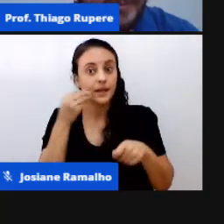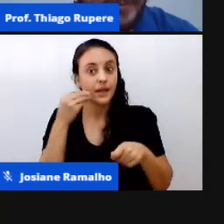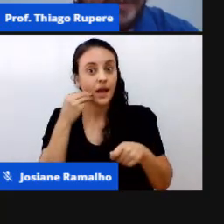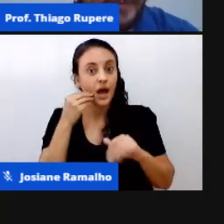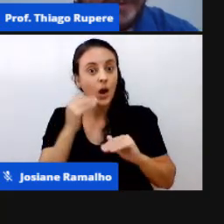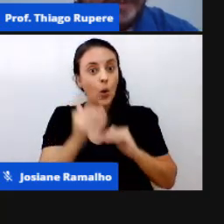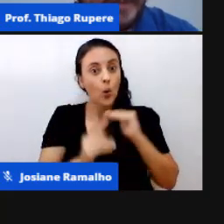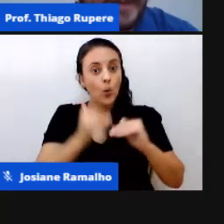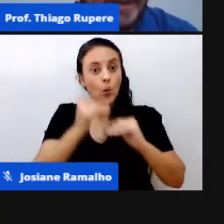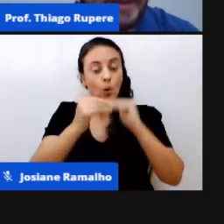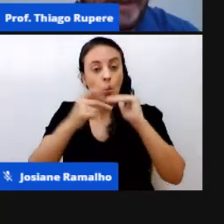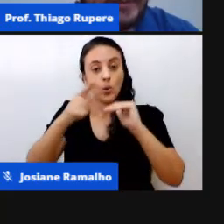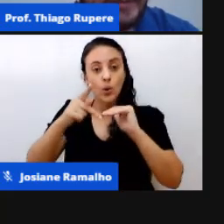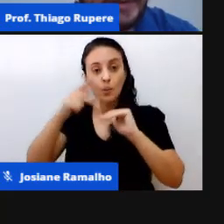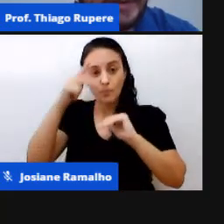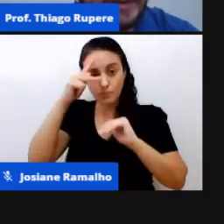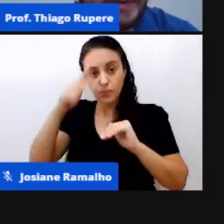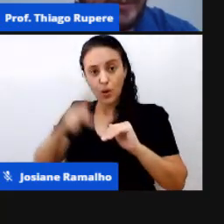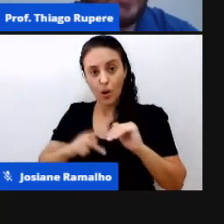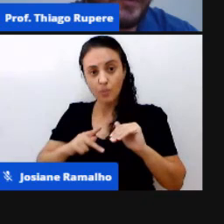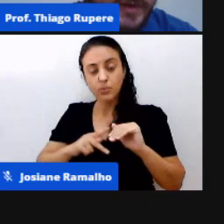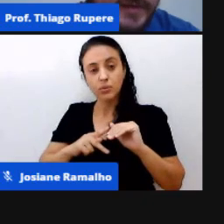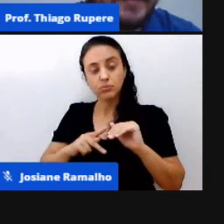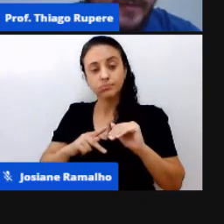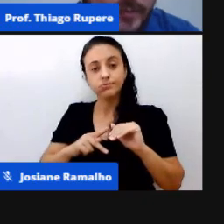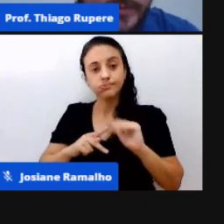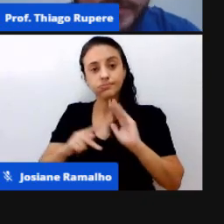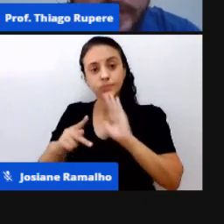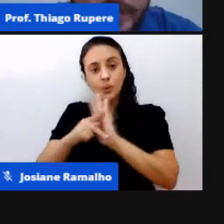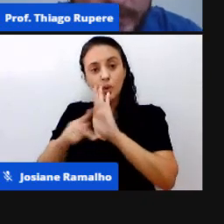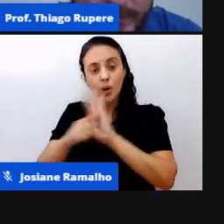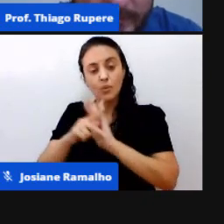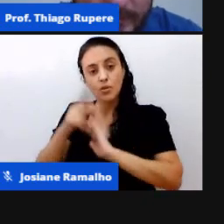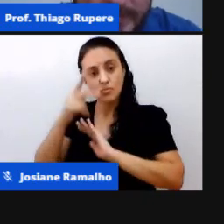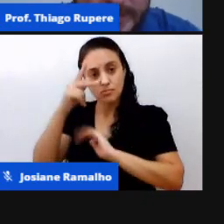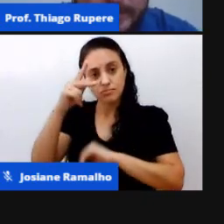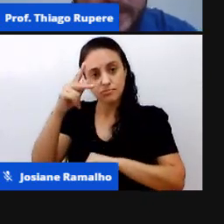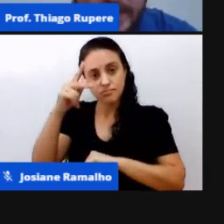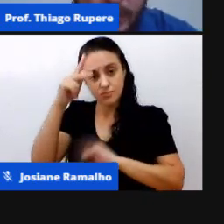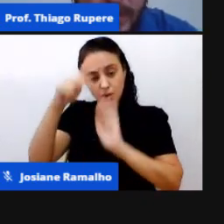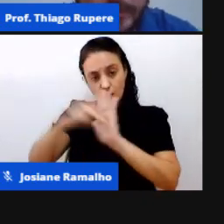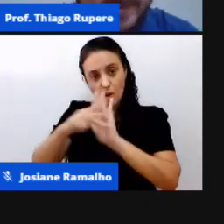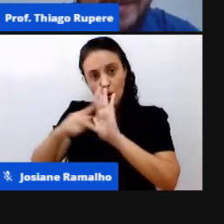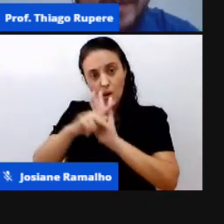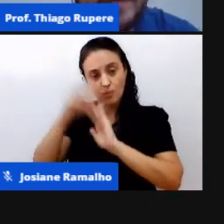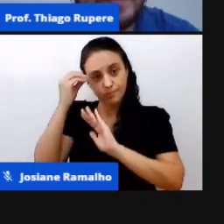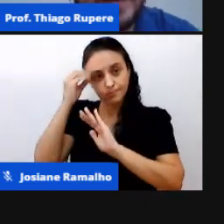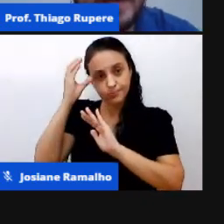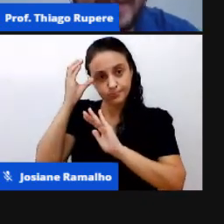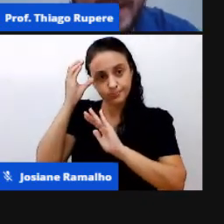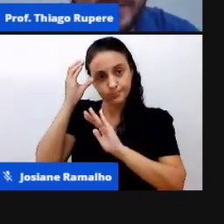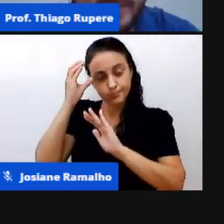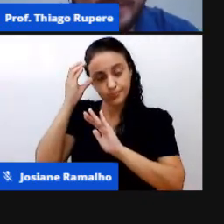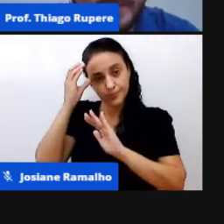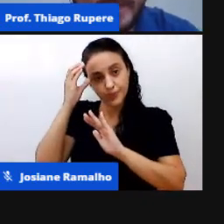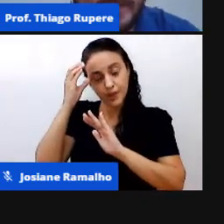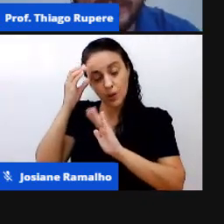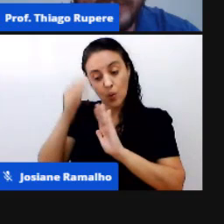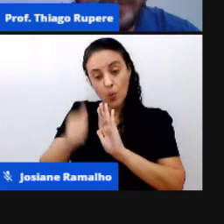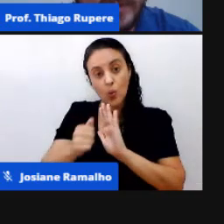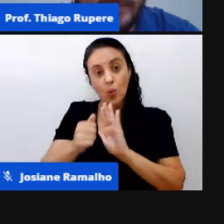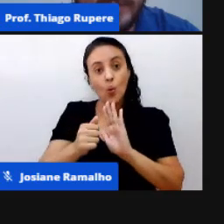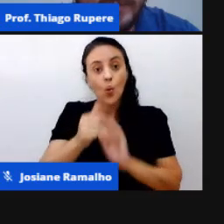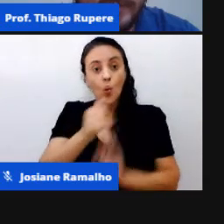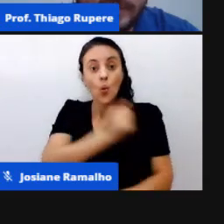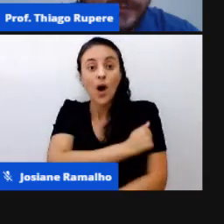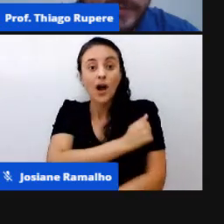construir o seu próprio conhecimento. É claro que com a orientação, como eu disse, do professor. Então, o aluno tem essa centralidade.